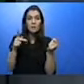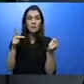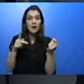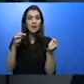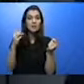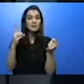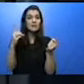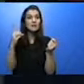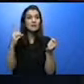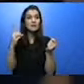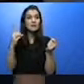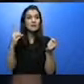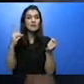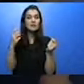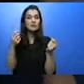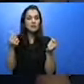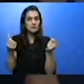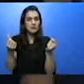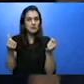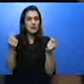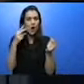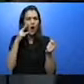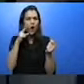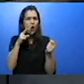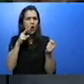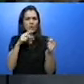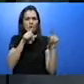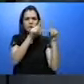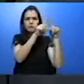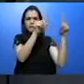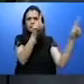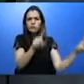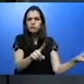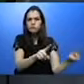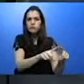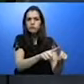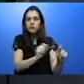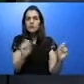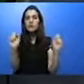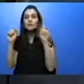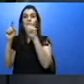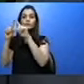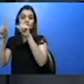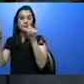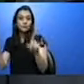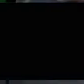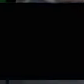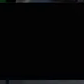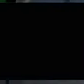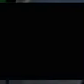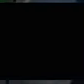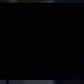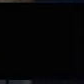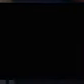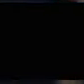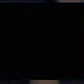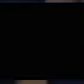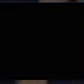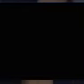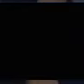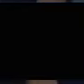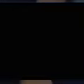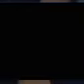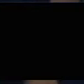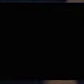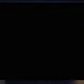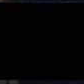3. Olha essas duas figuras aqui, que lindas essa imagem, crianças. Esse aqui